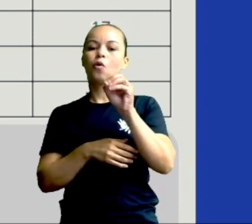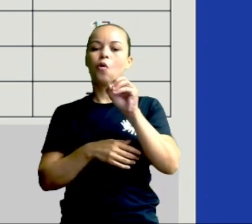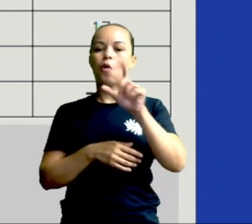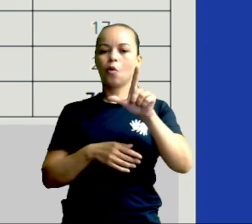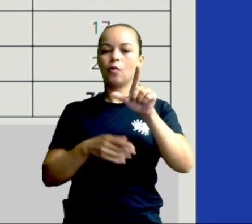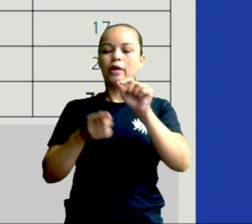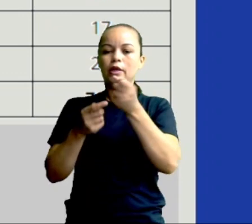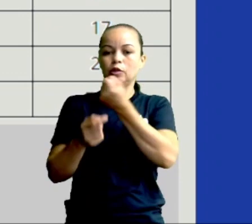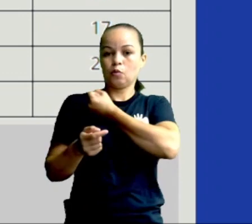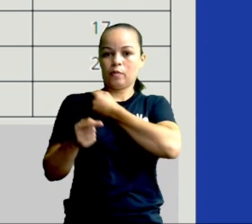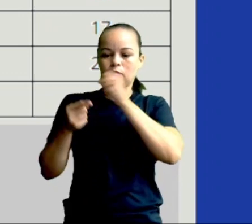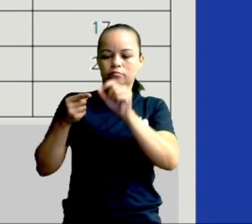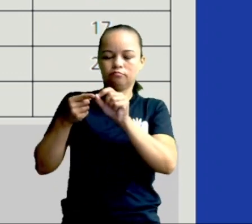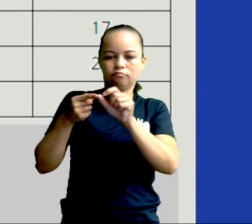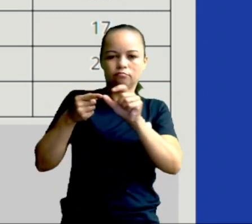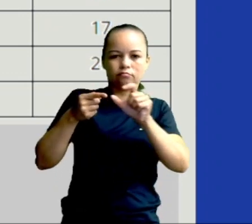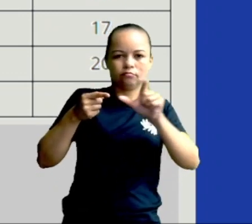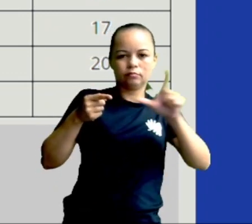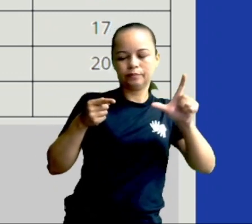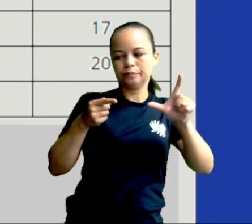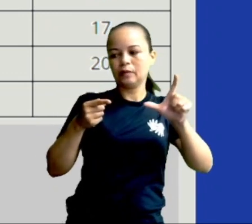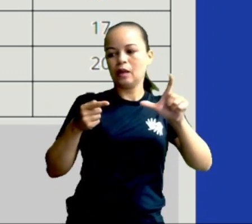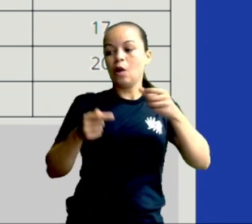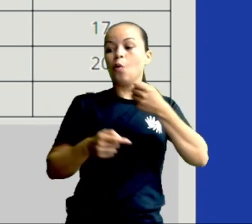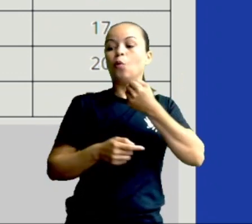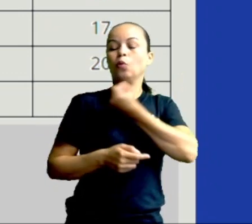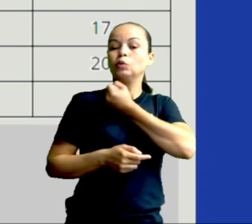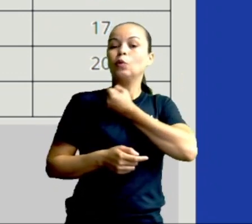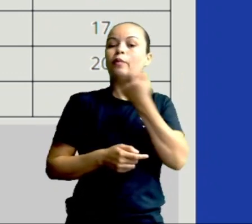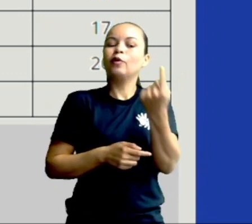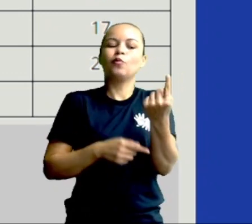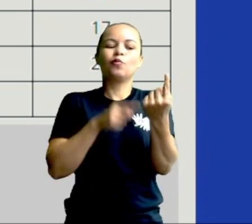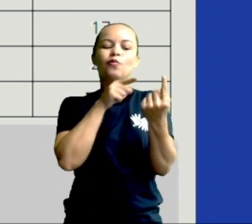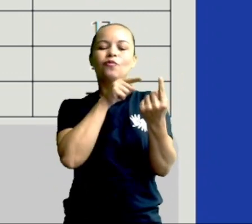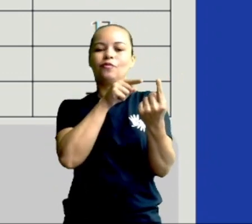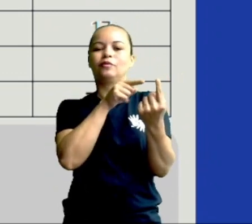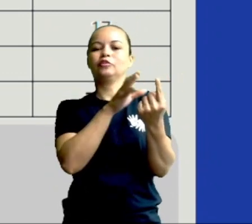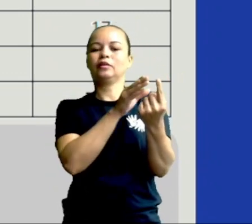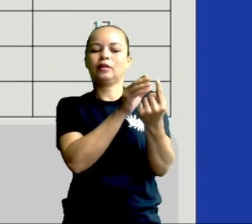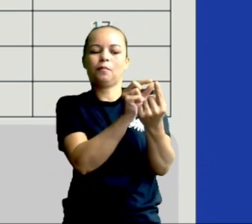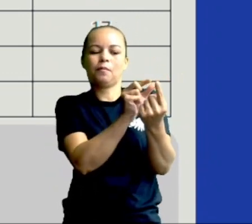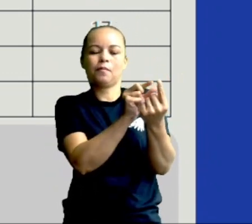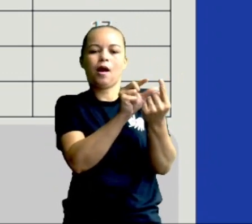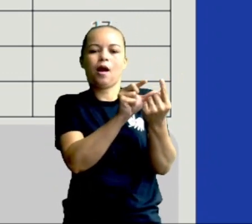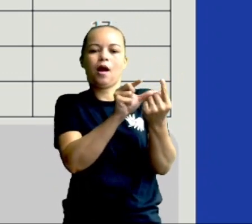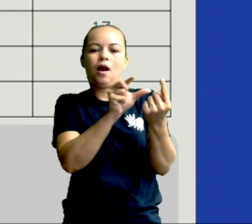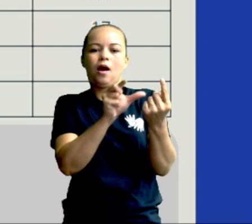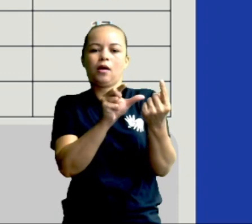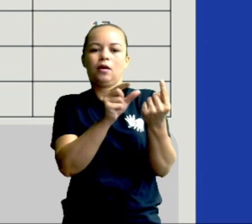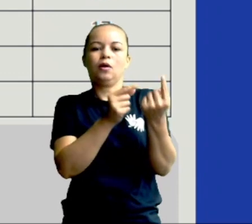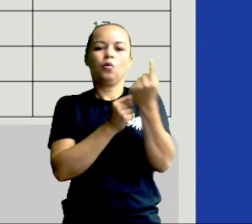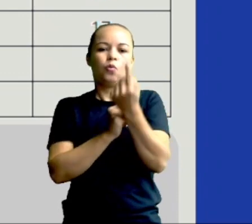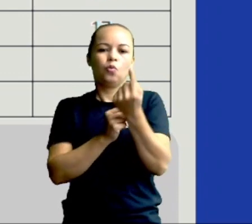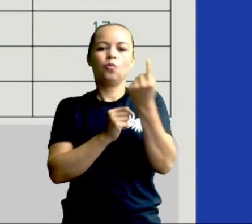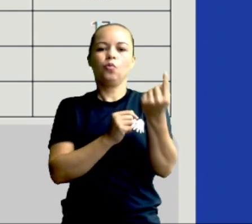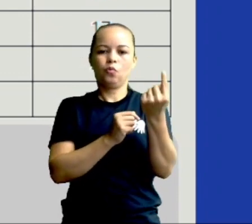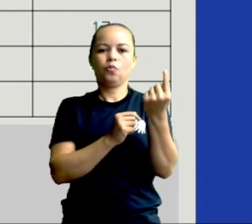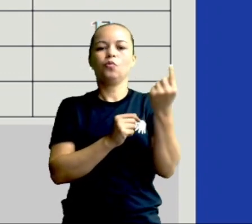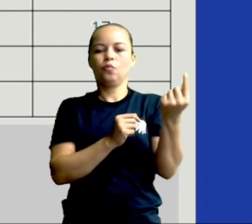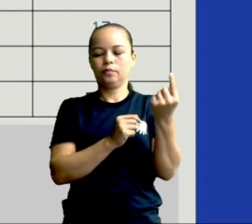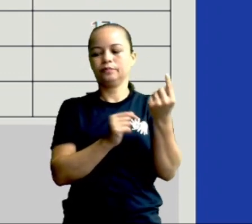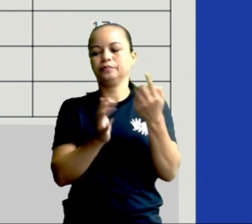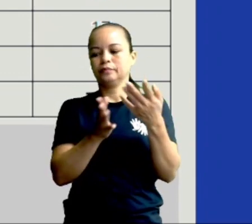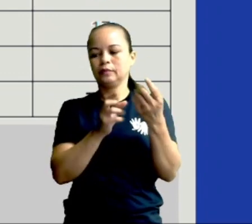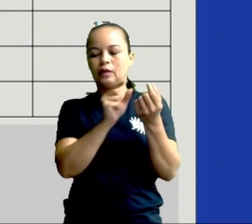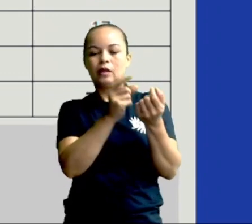crescente. Ó, o 1 já estava, ó, como, né, já estava em ordem crescente. 1, 1, 1